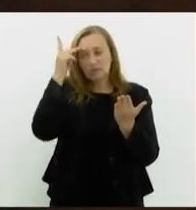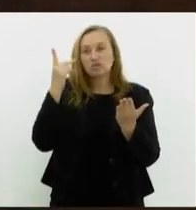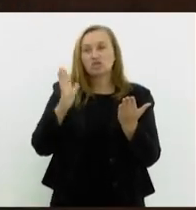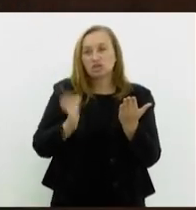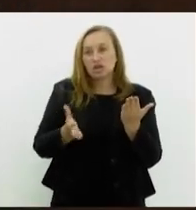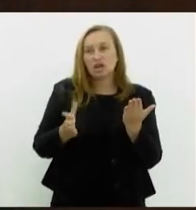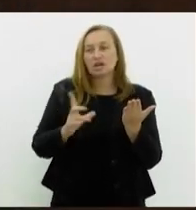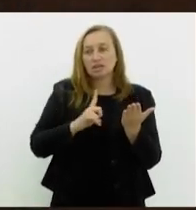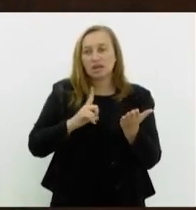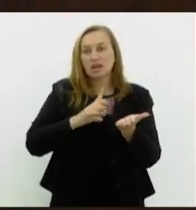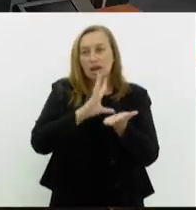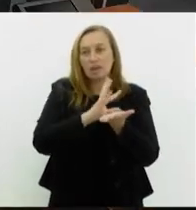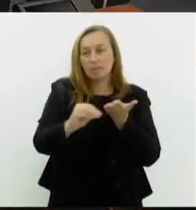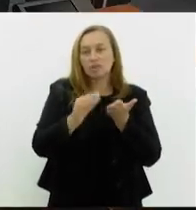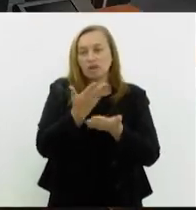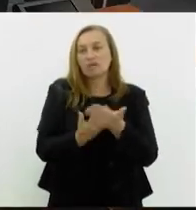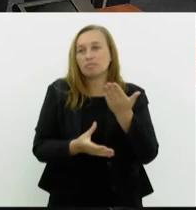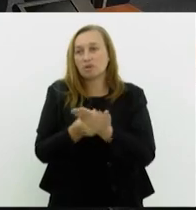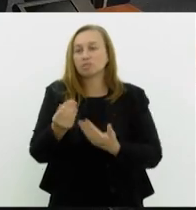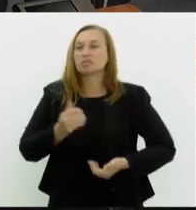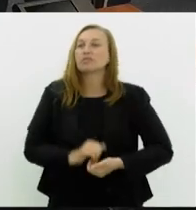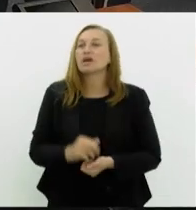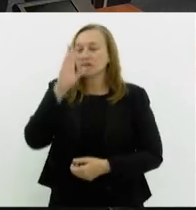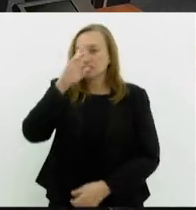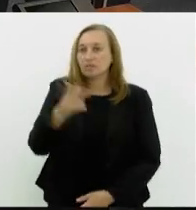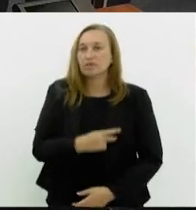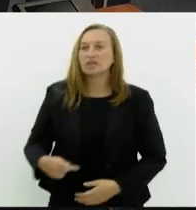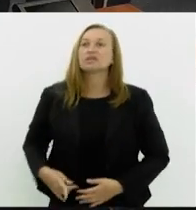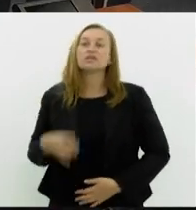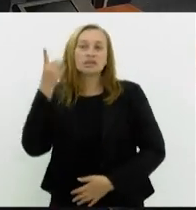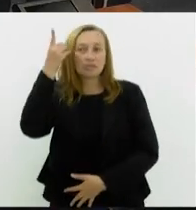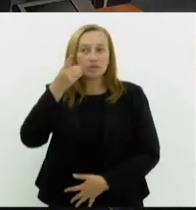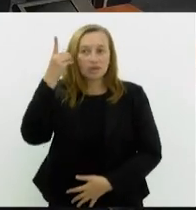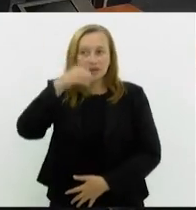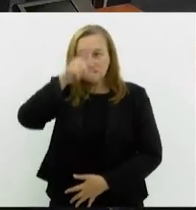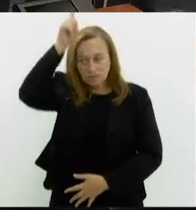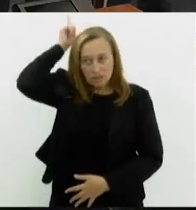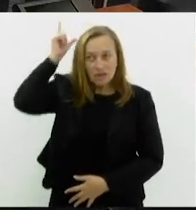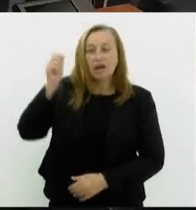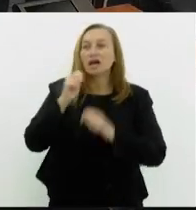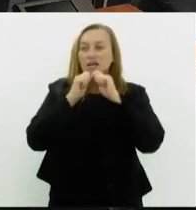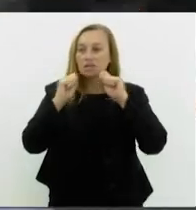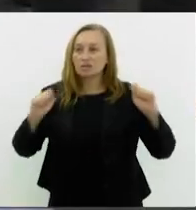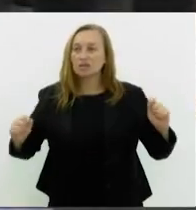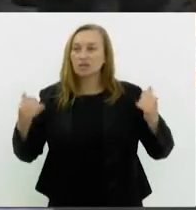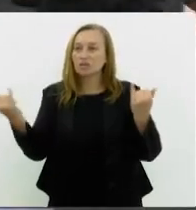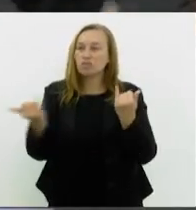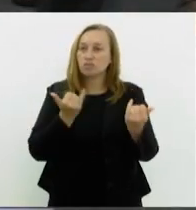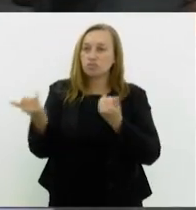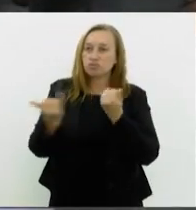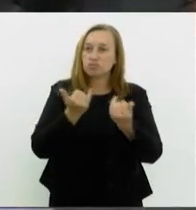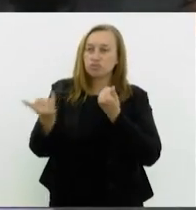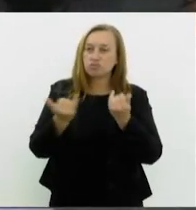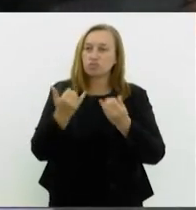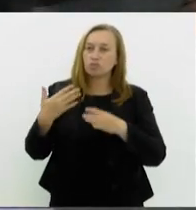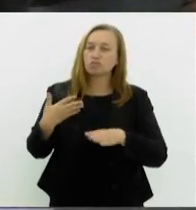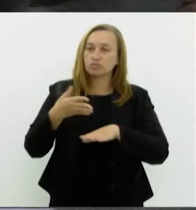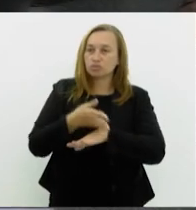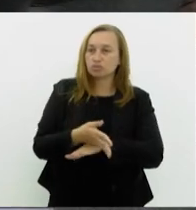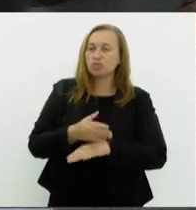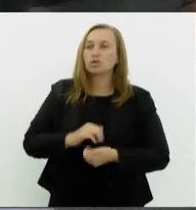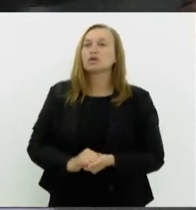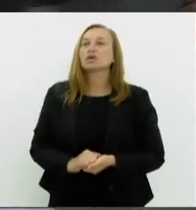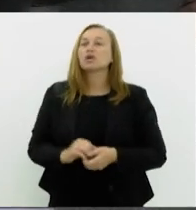a pauta. A pauta. Presidente. Deputado Luiz Paulo. A assessoria informou, desde que eu cheguei aqui,